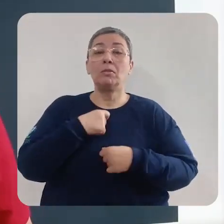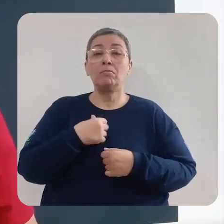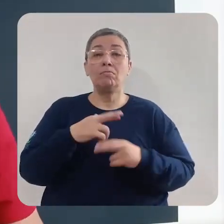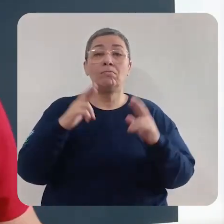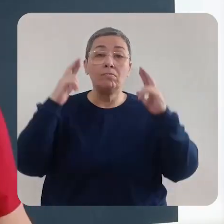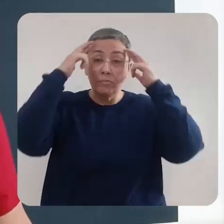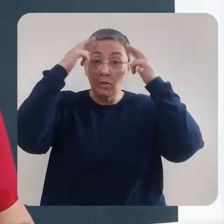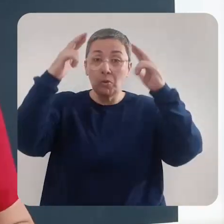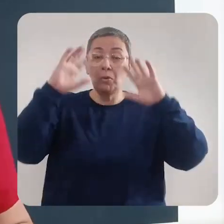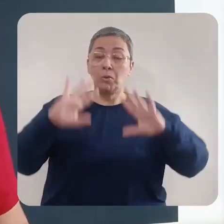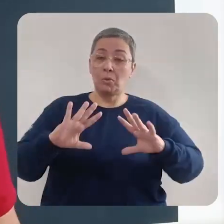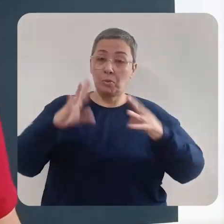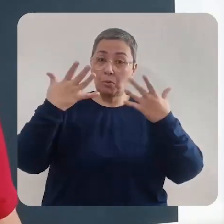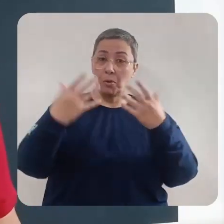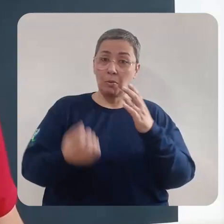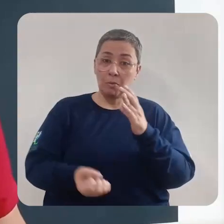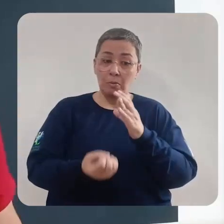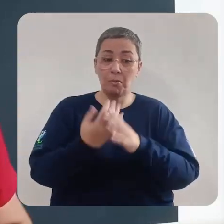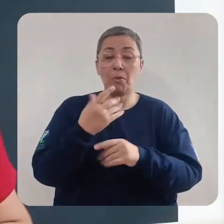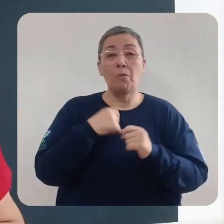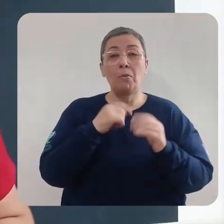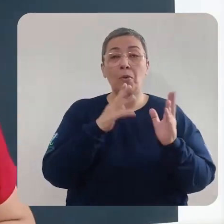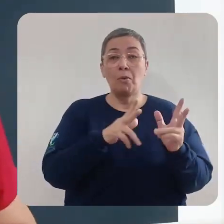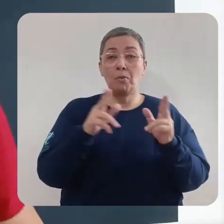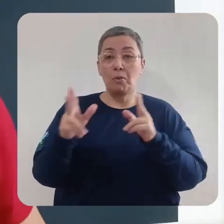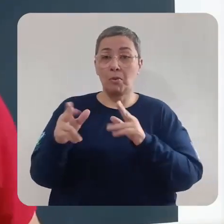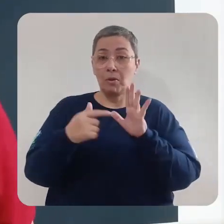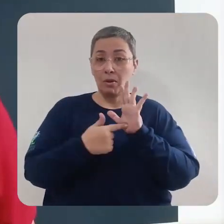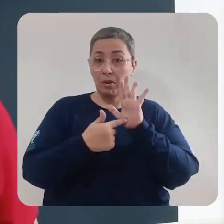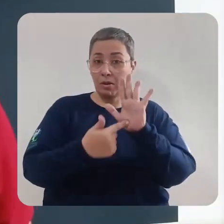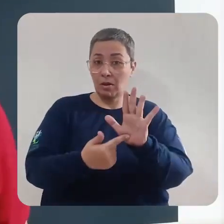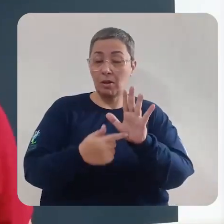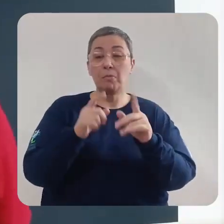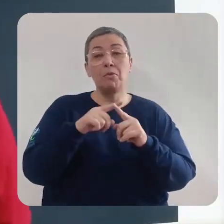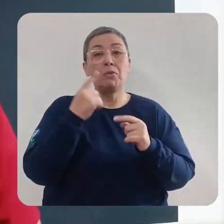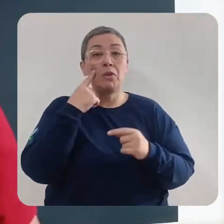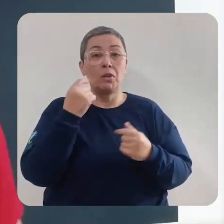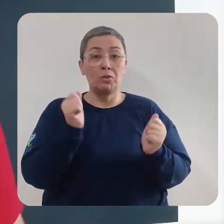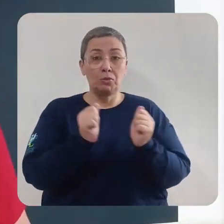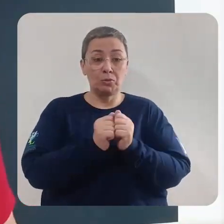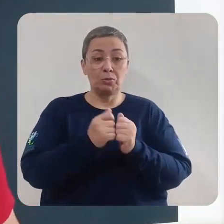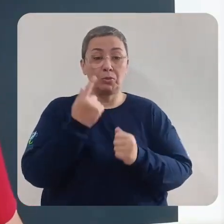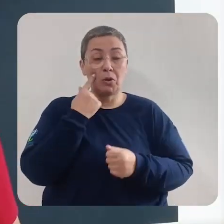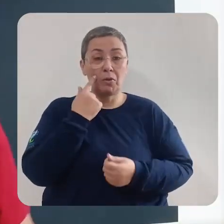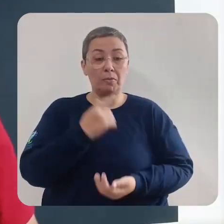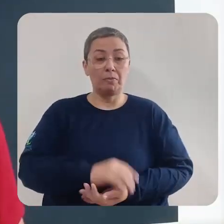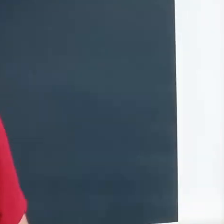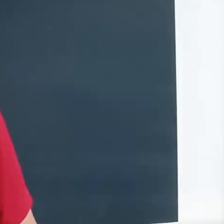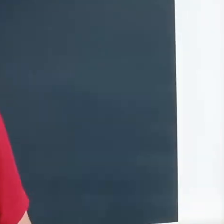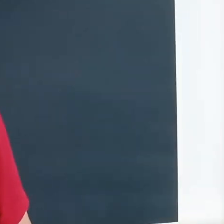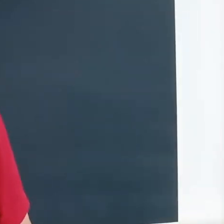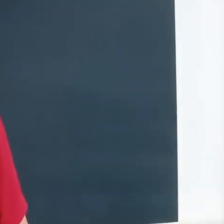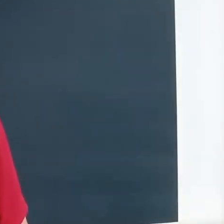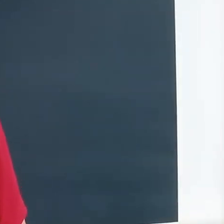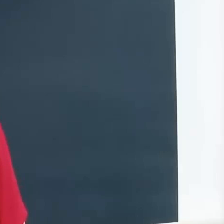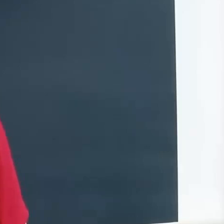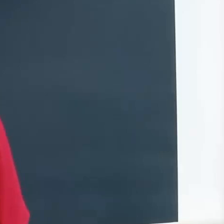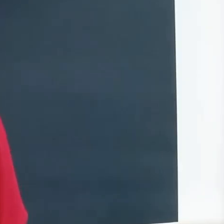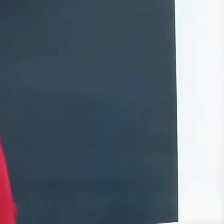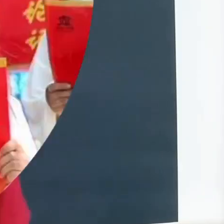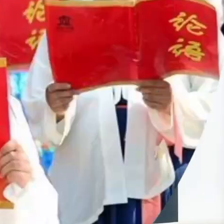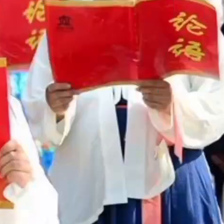eles criam uma grande celebração. Separei algumas fotos para que pudéssemos ver juntos. Take a look!